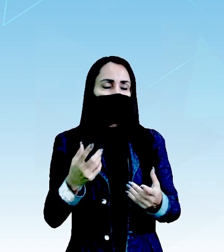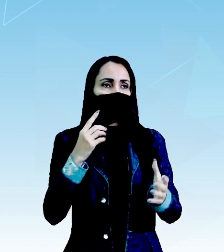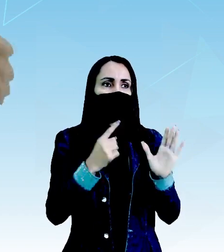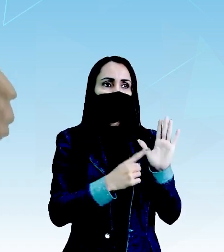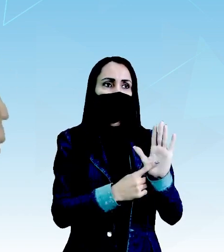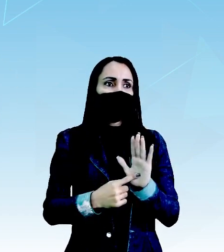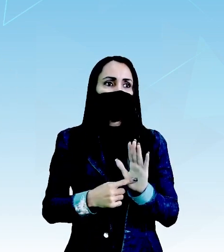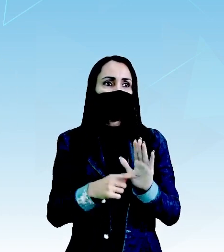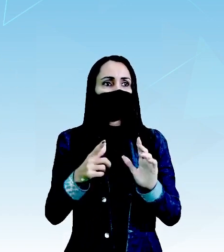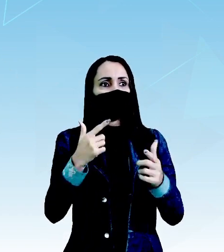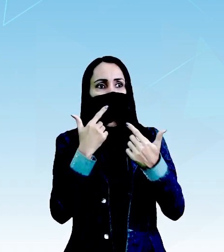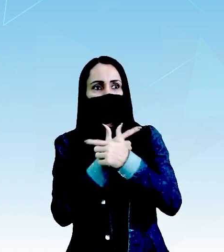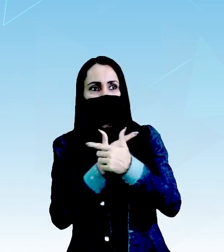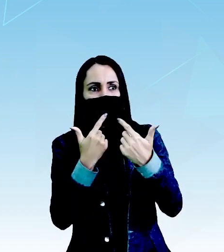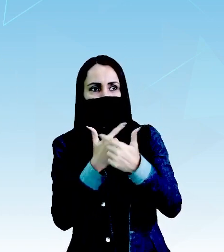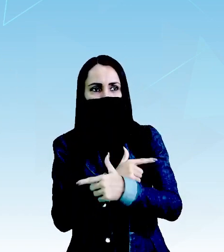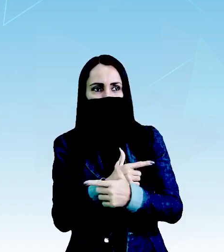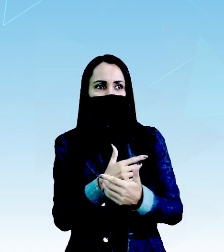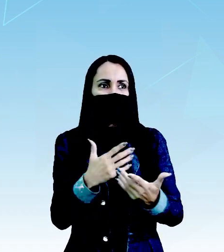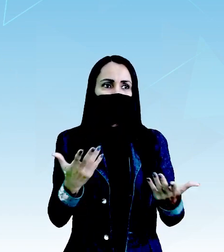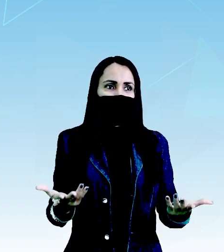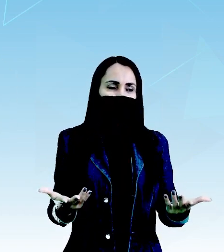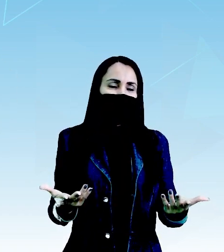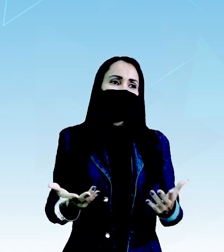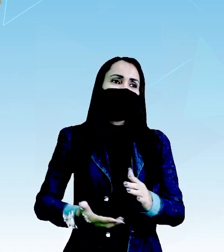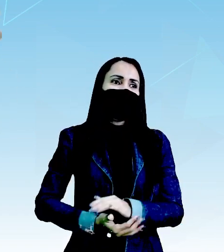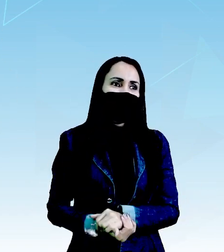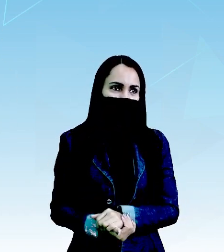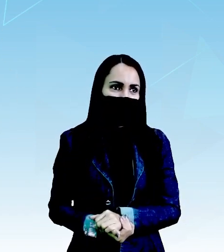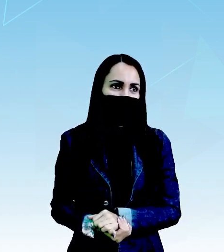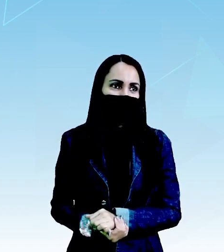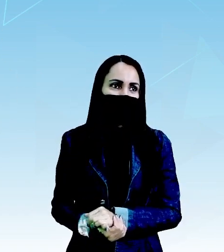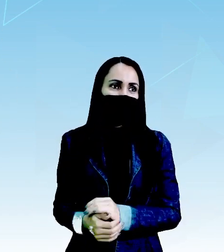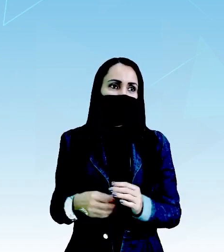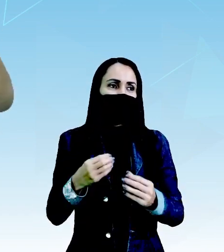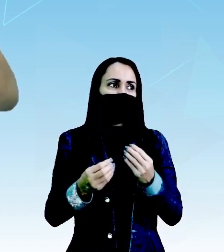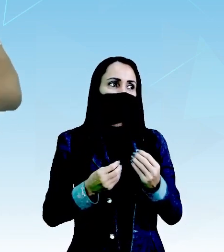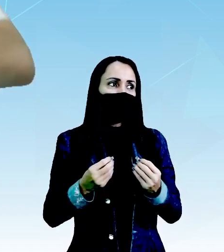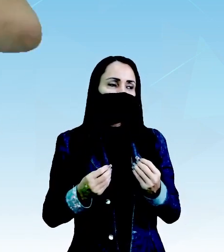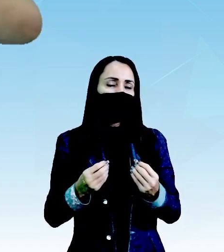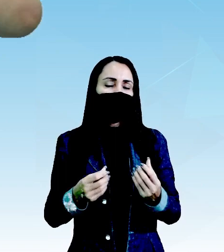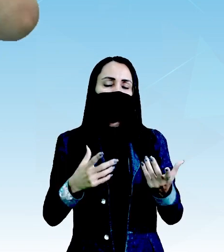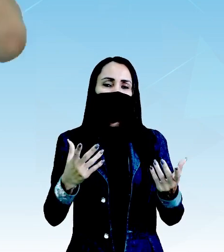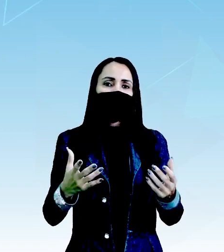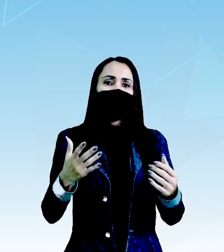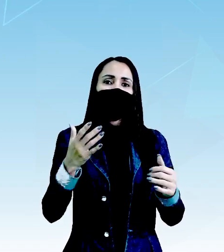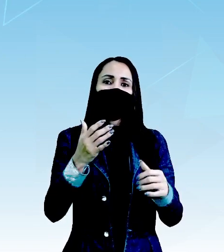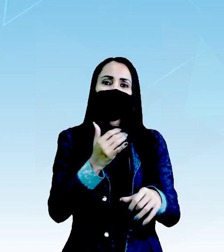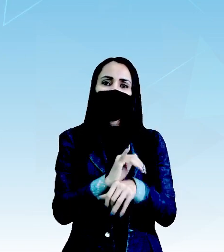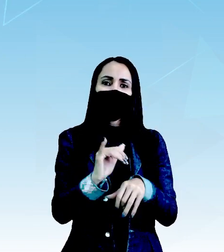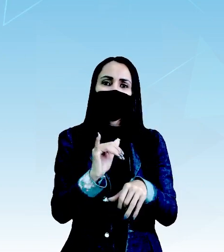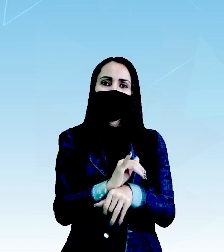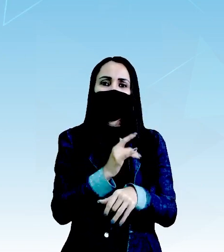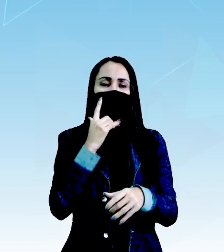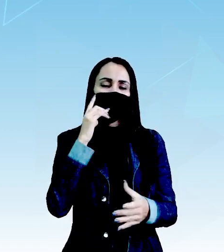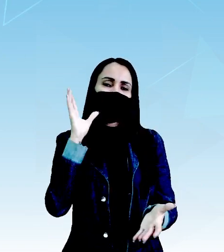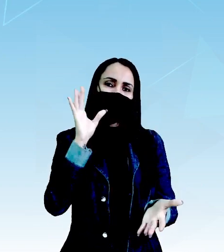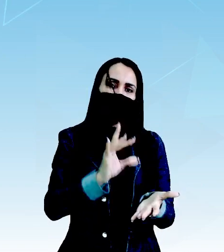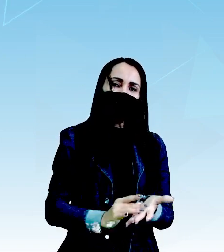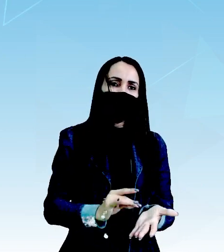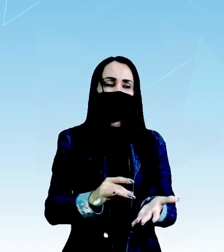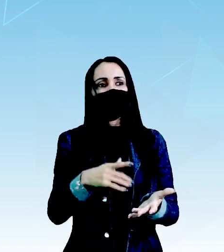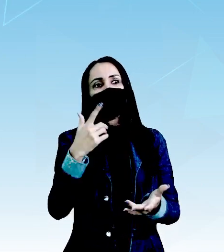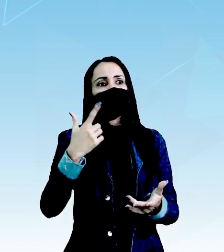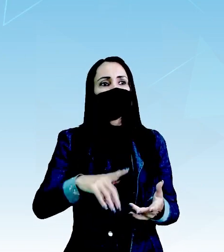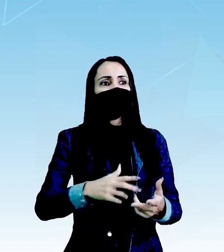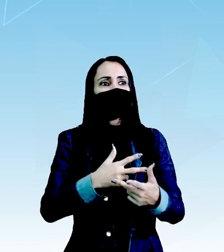o riso, o humor, a ironia, que é uma forma de dizer algo afirmando uma outra coisa. Então é isso